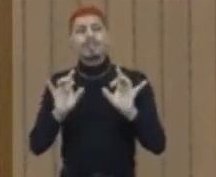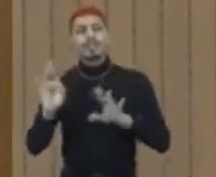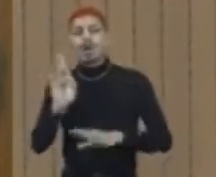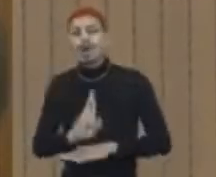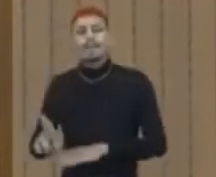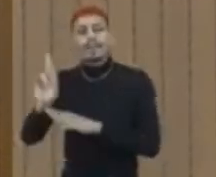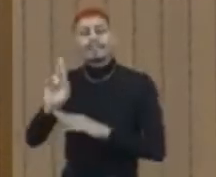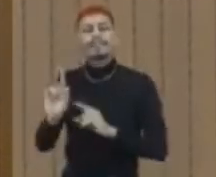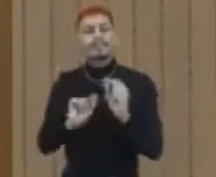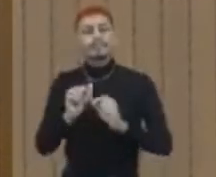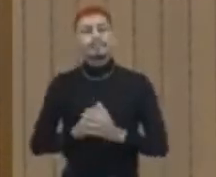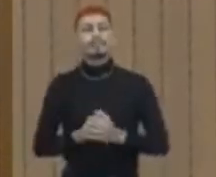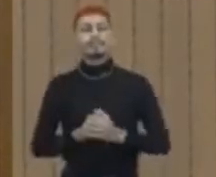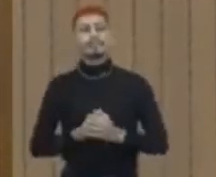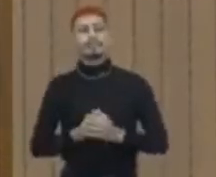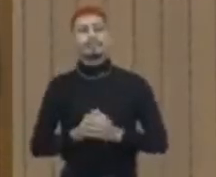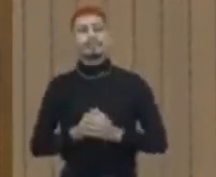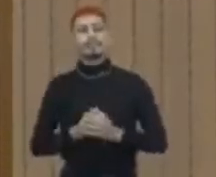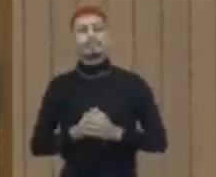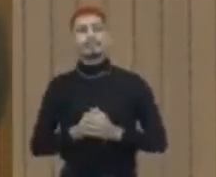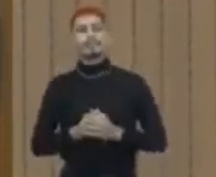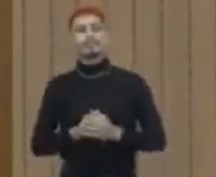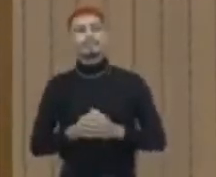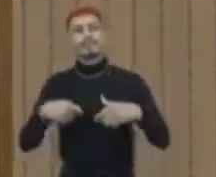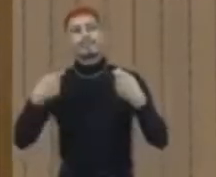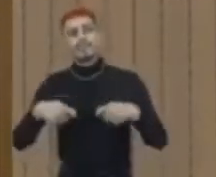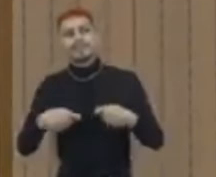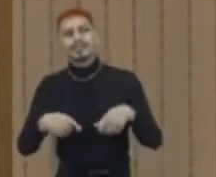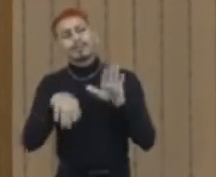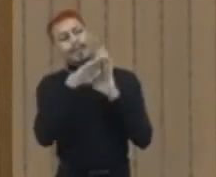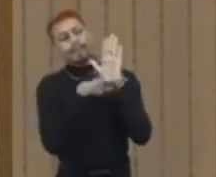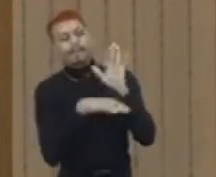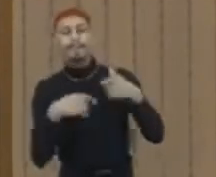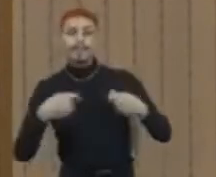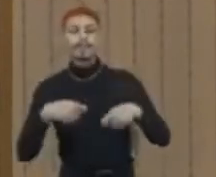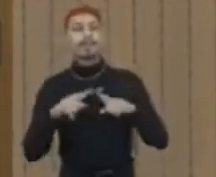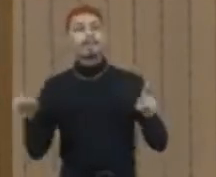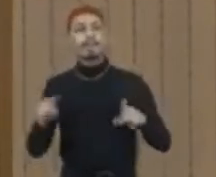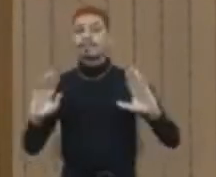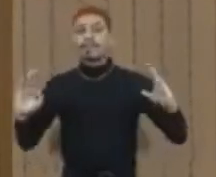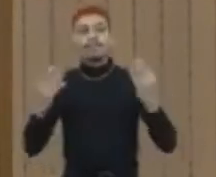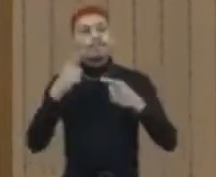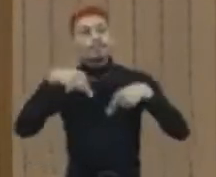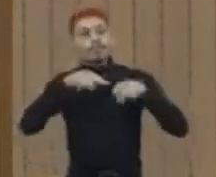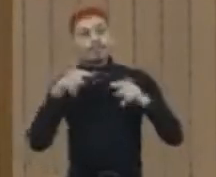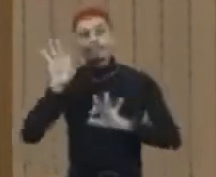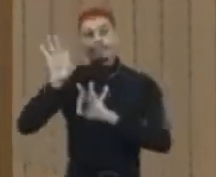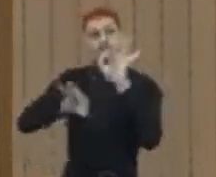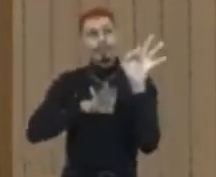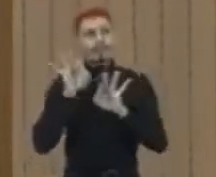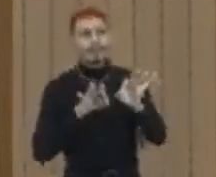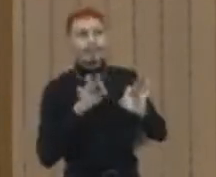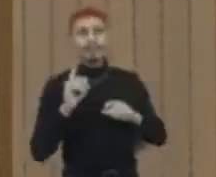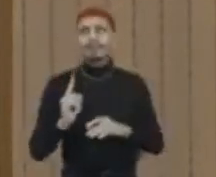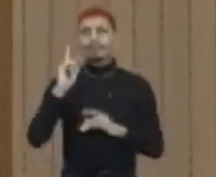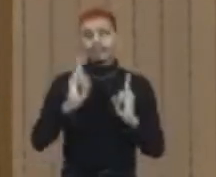representa algo que a gente tem que fazer, protocolar, etc. Mas a festa linda que vocês prepararam para a gente, que vai ser